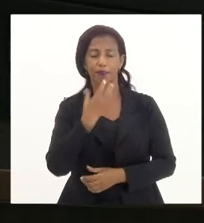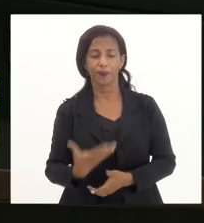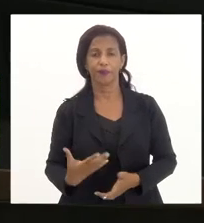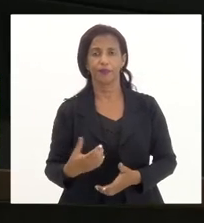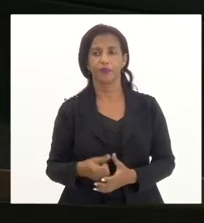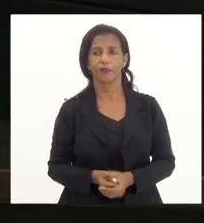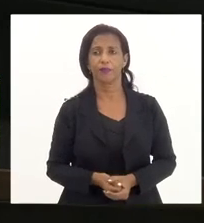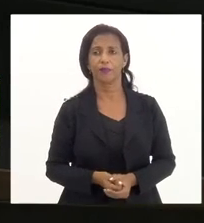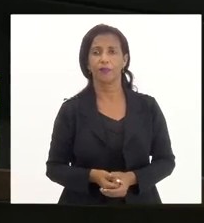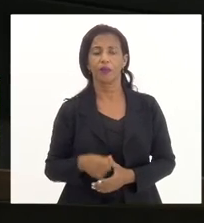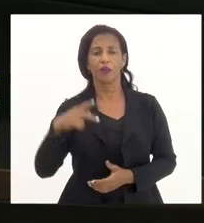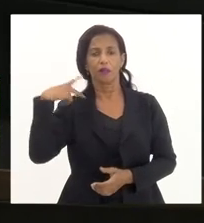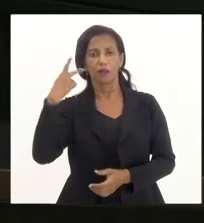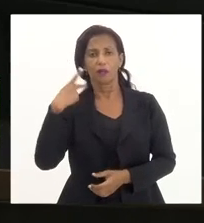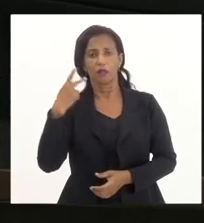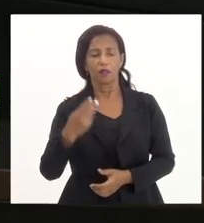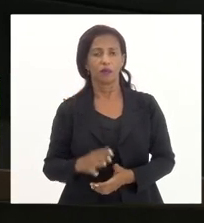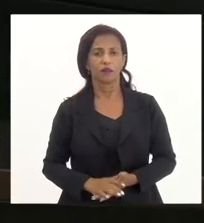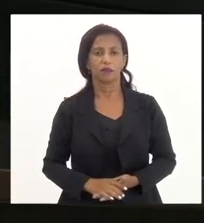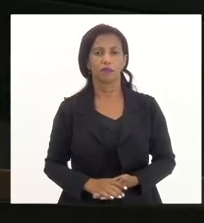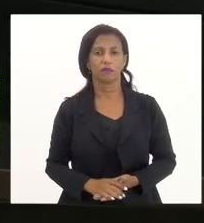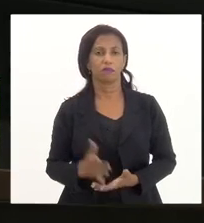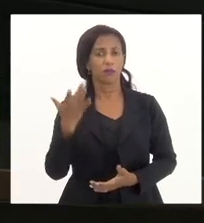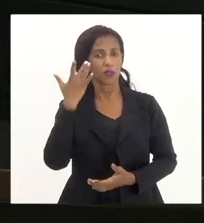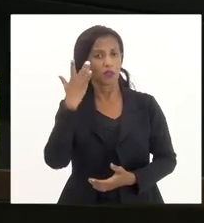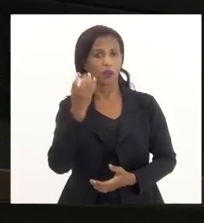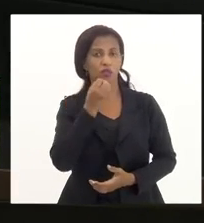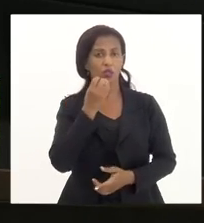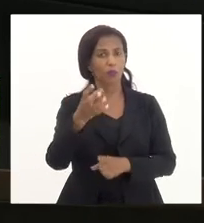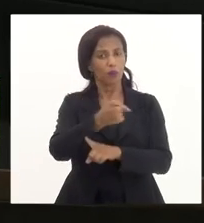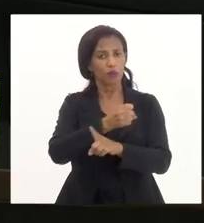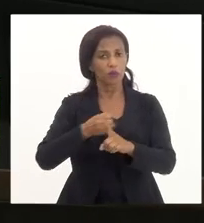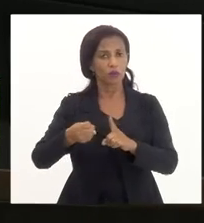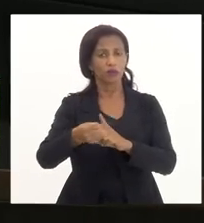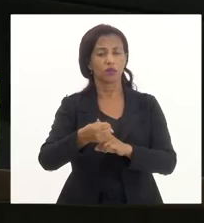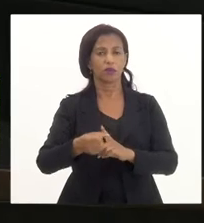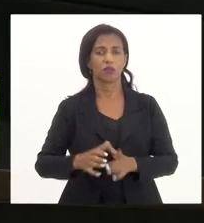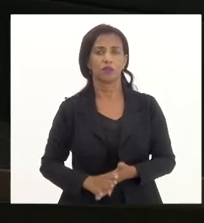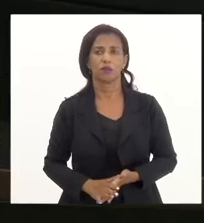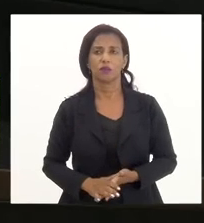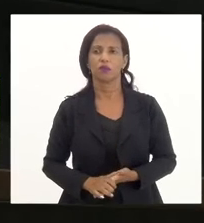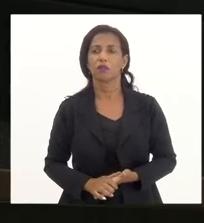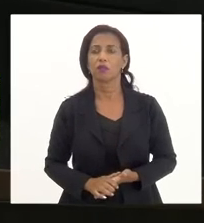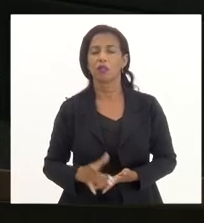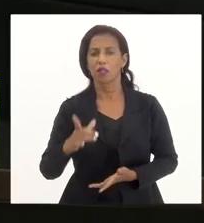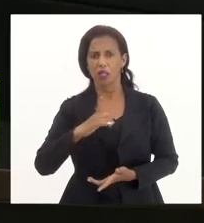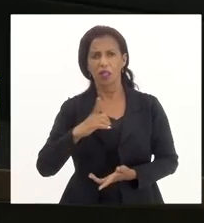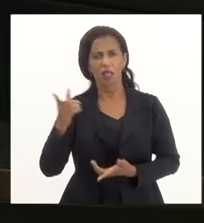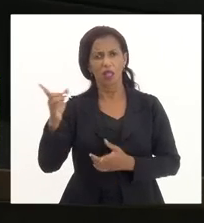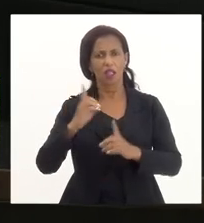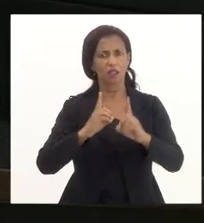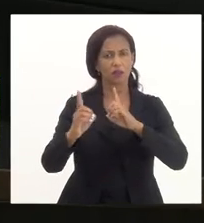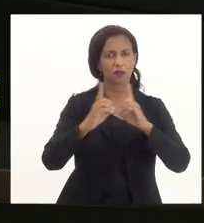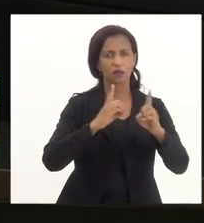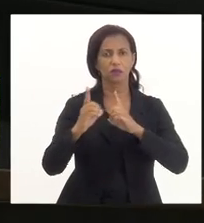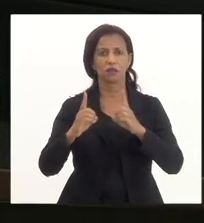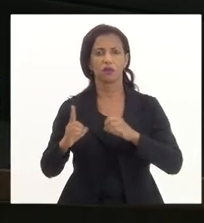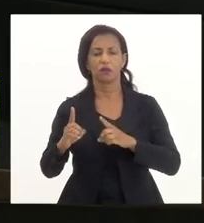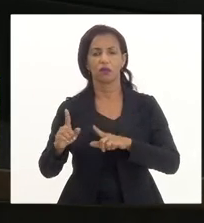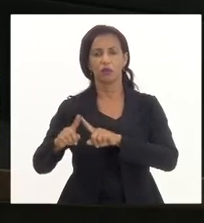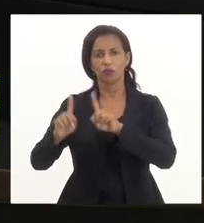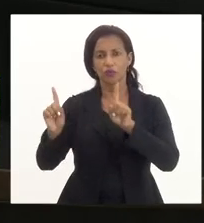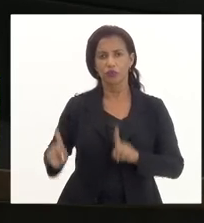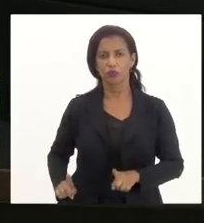bom para o Parlamento sobre tudo mas eu acho que é bom para a sociedade que as essa discussão para o